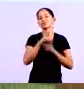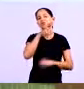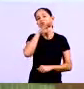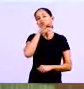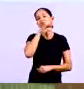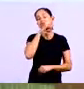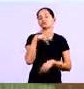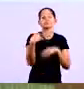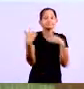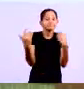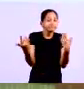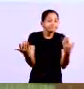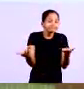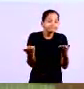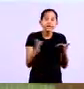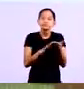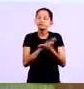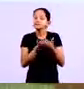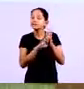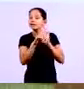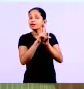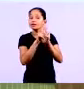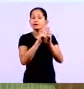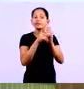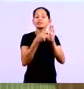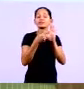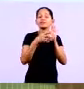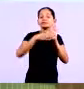ilegal, mas não existe nenhum propósito